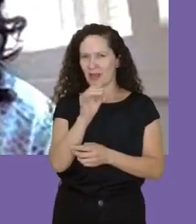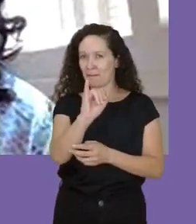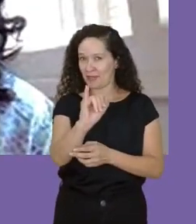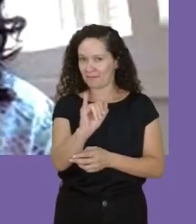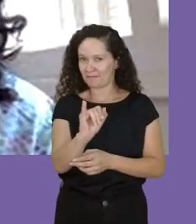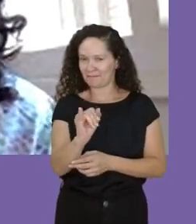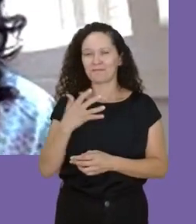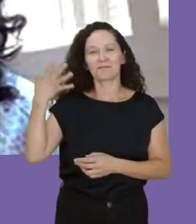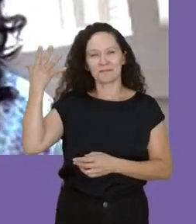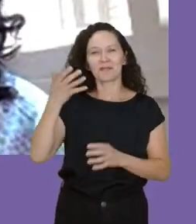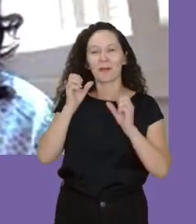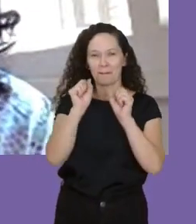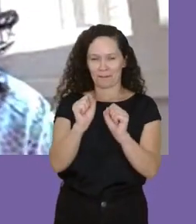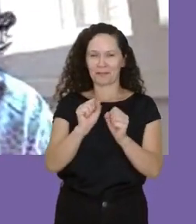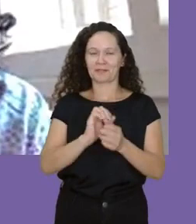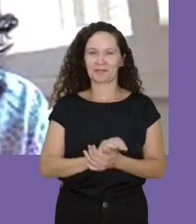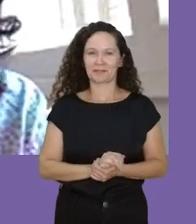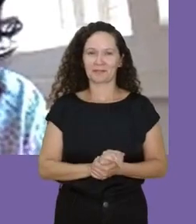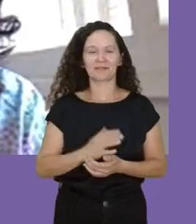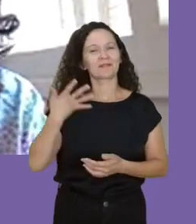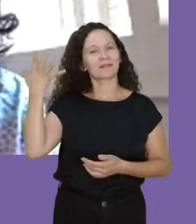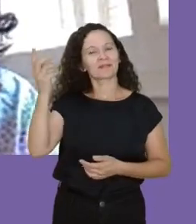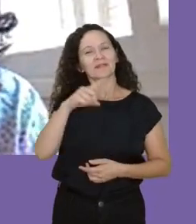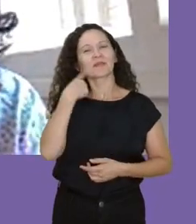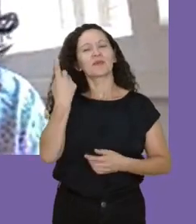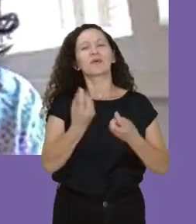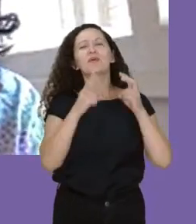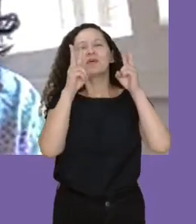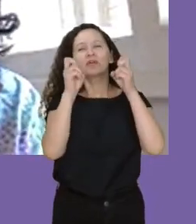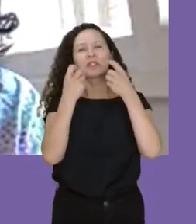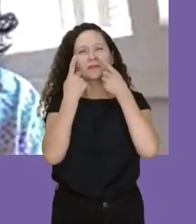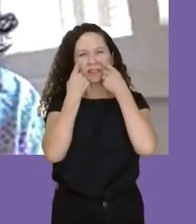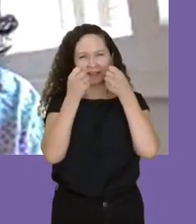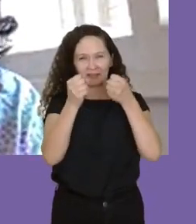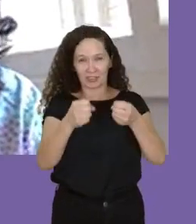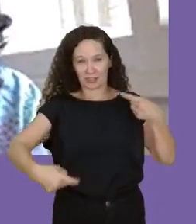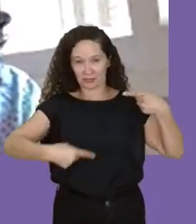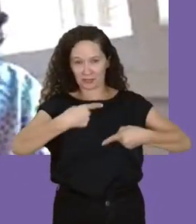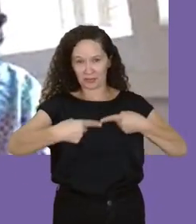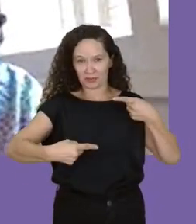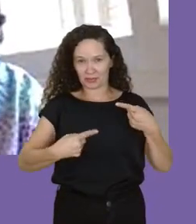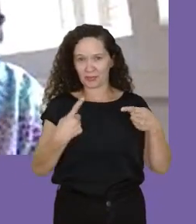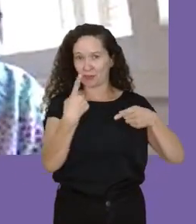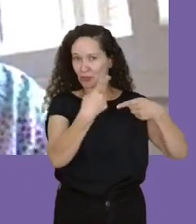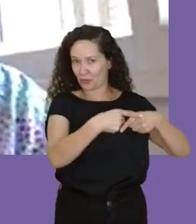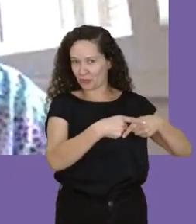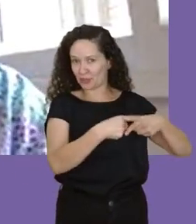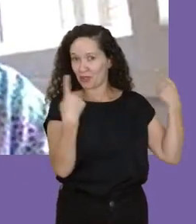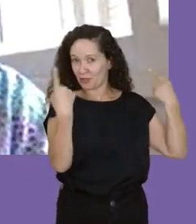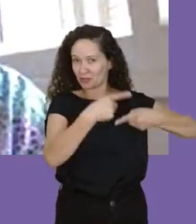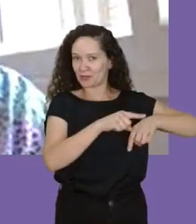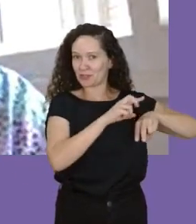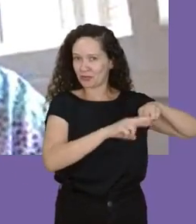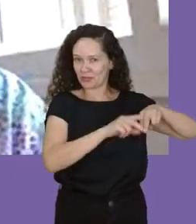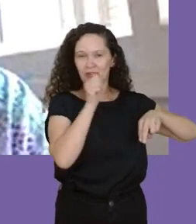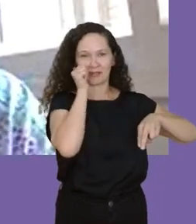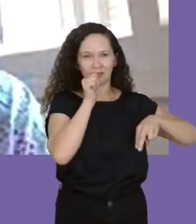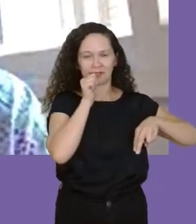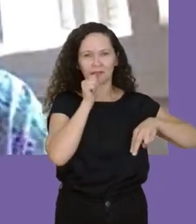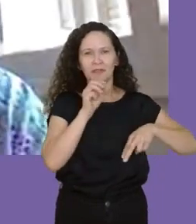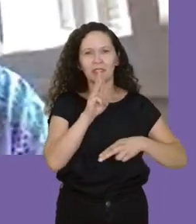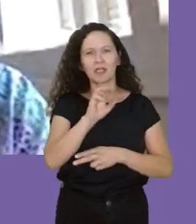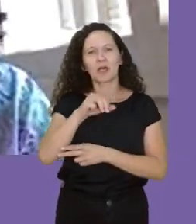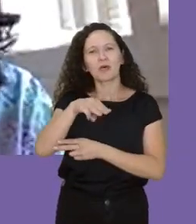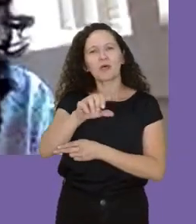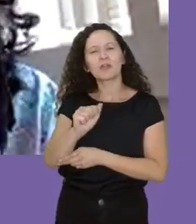agora, para falar um pouco da questão da violência política. E aí a Wilma trouxe bastante da questão, né,